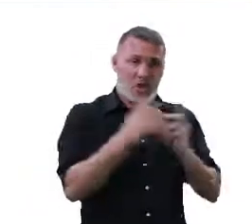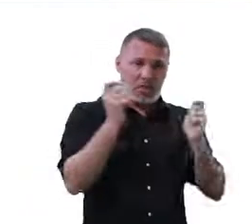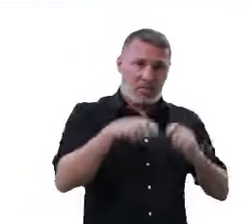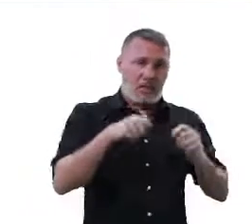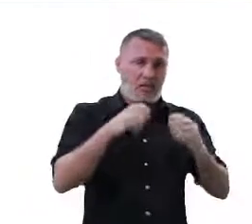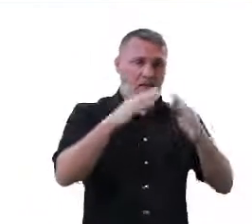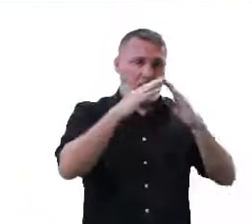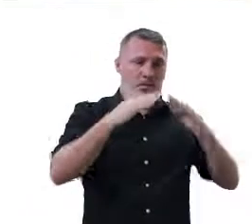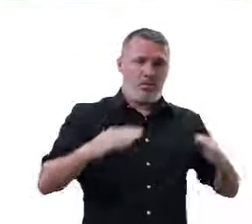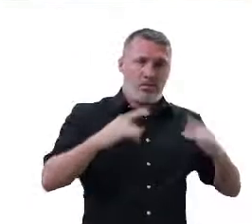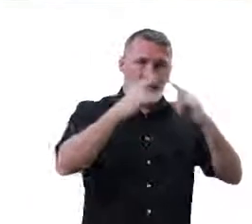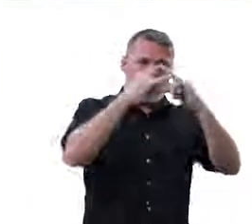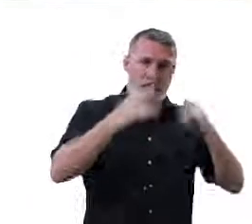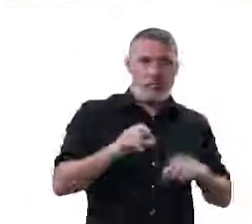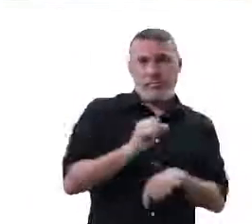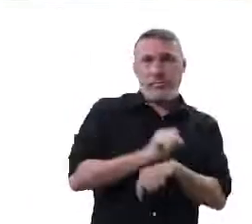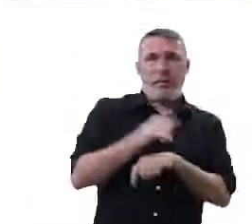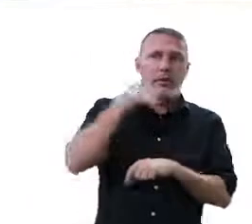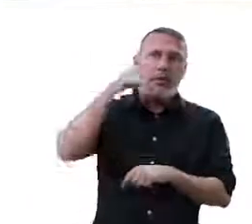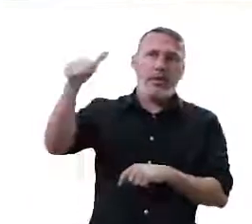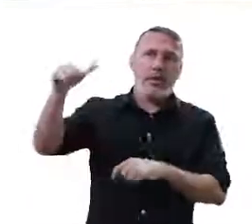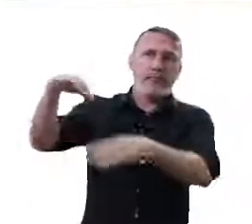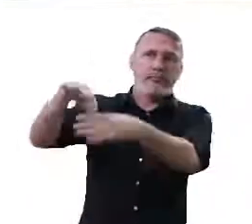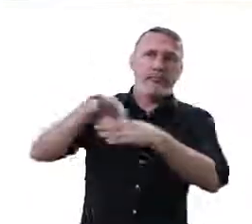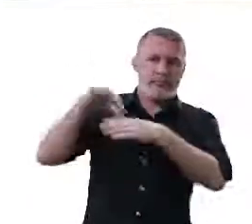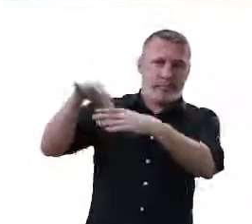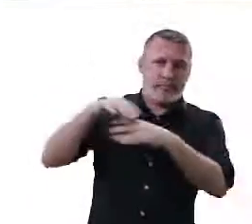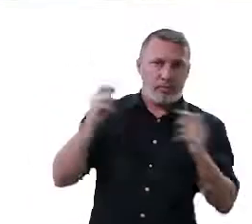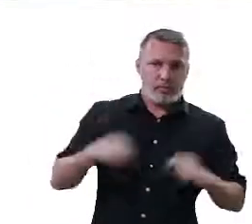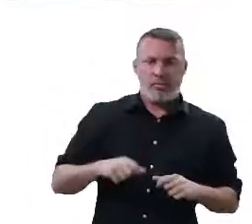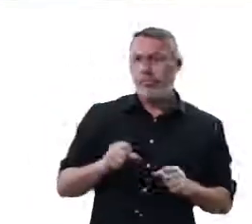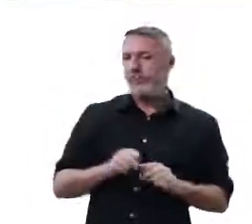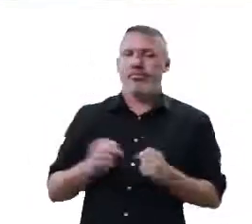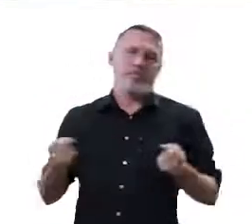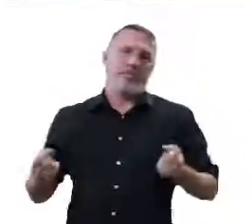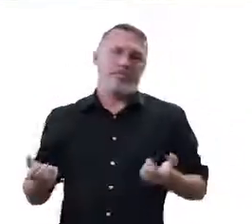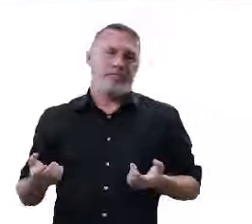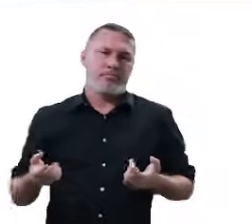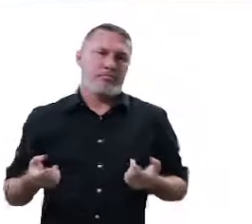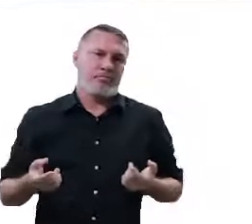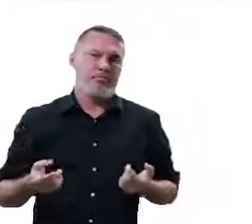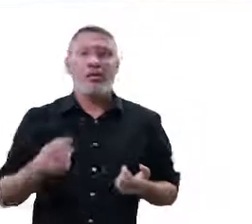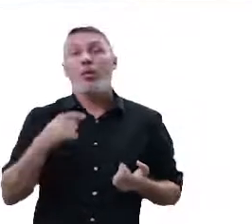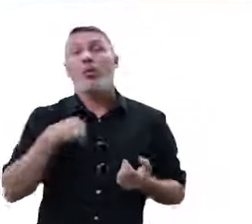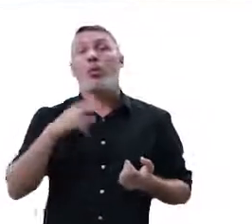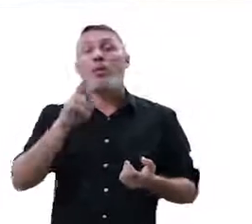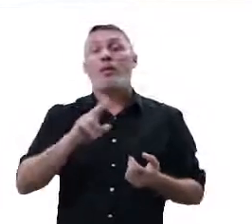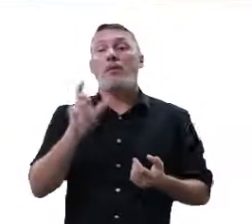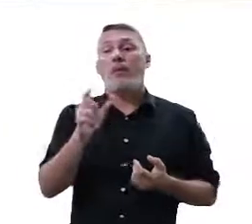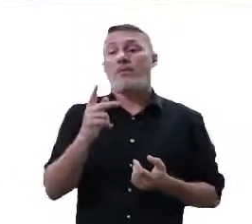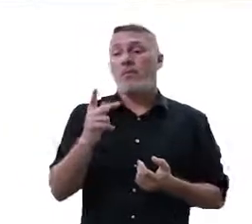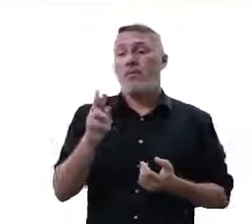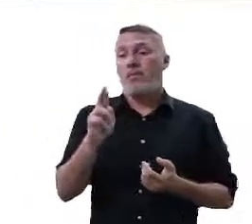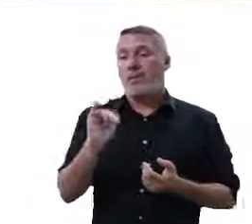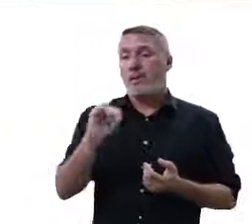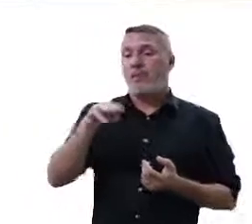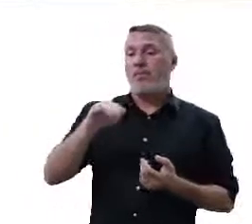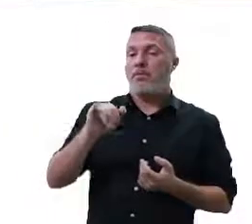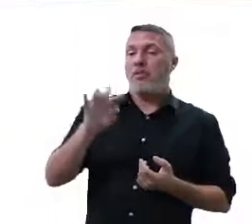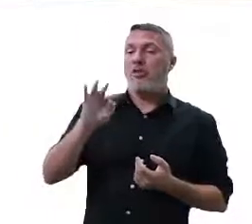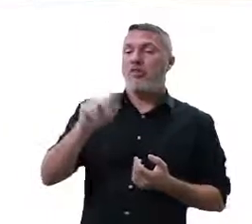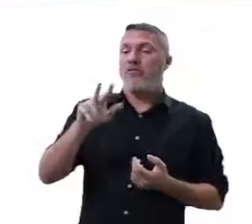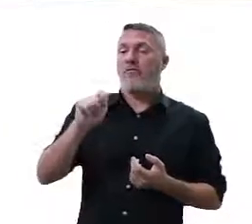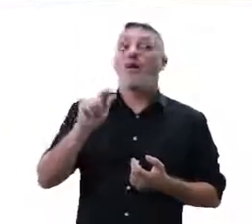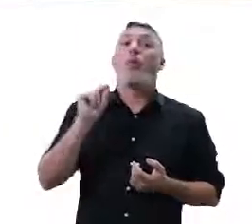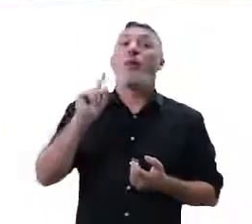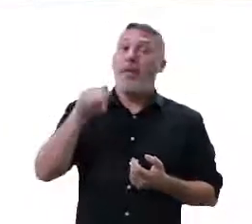alimento. Né? Então, mesmo nessas sociedades ditas primitivas, primitivo eu estou usando aqui no fato de primeiro e